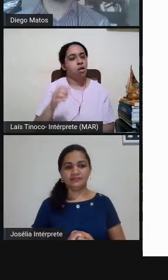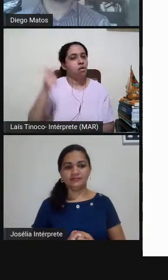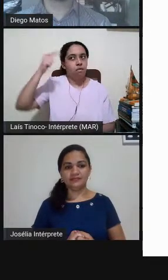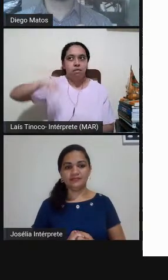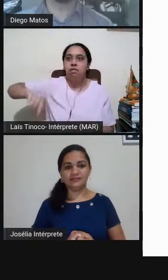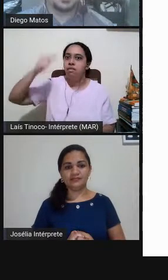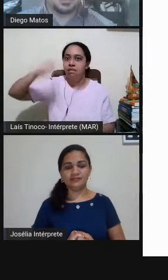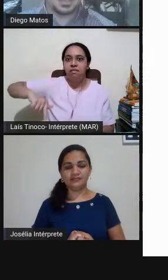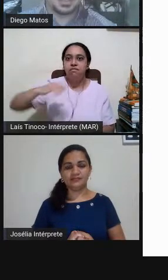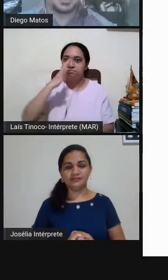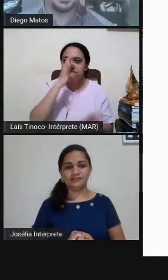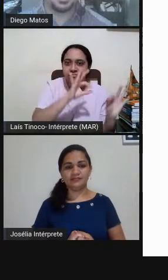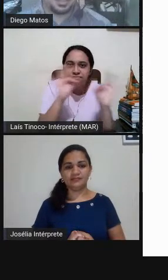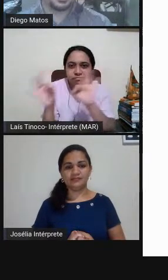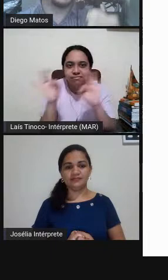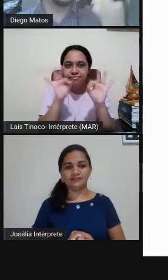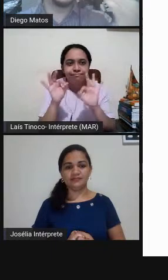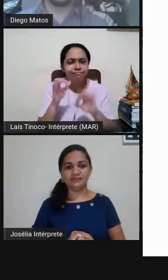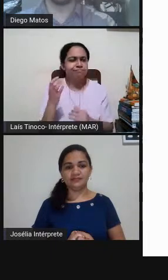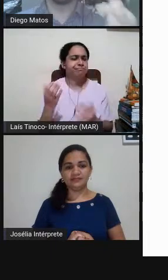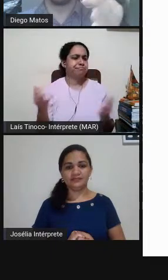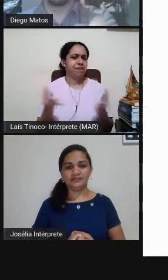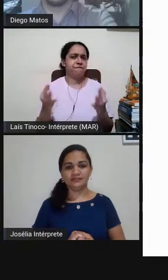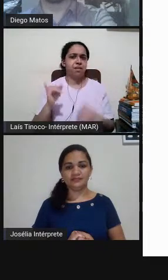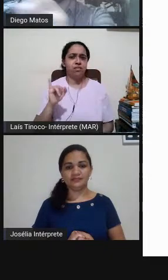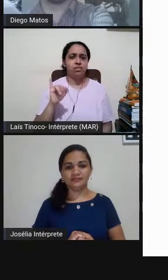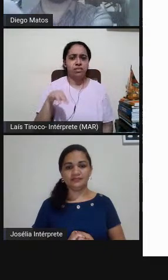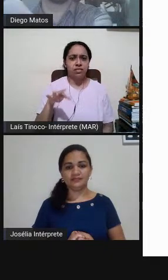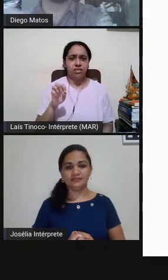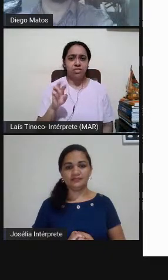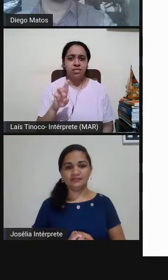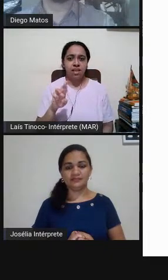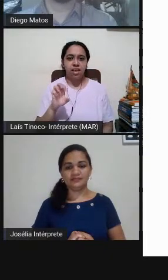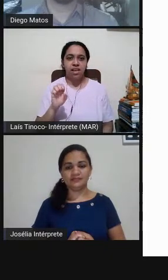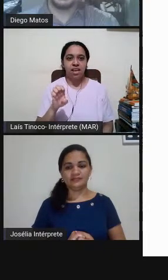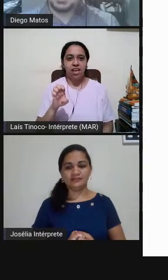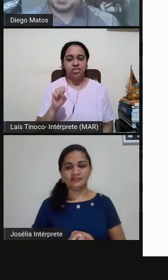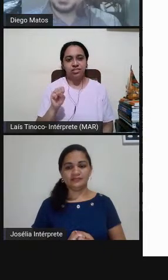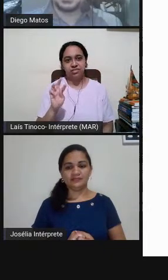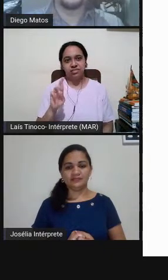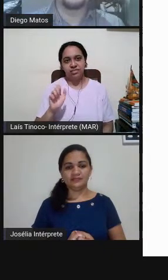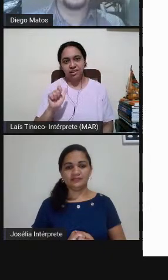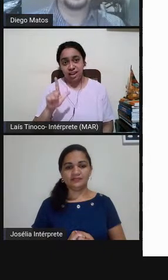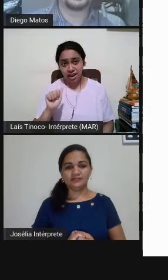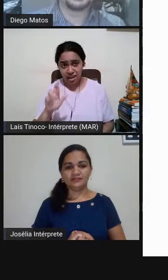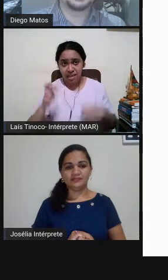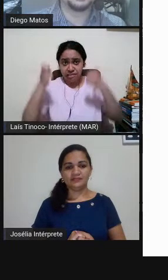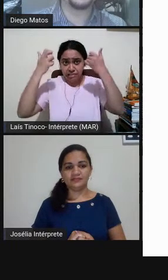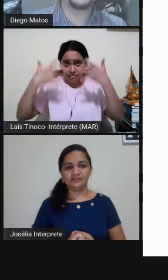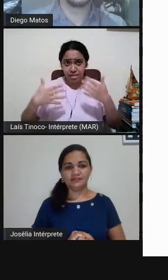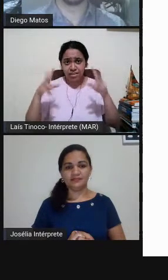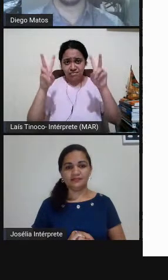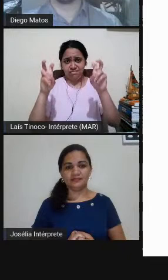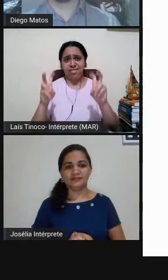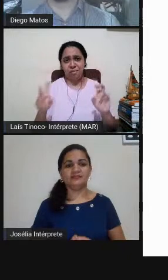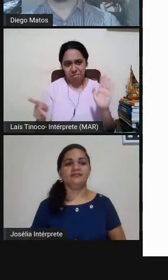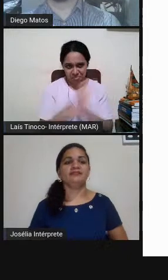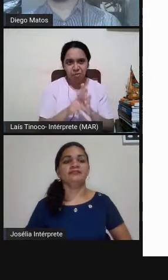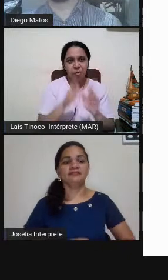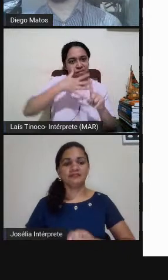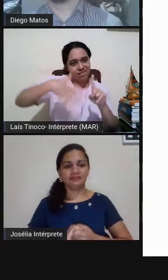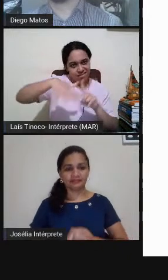interesse até lá e por incrível que pareça gente ele também começa a tratando dessas questões ambientais